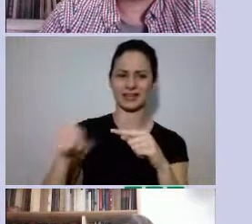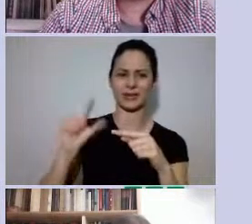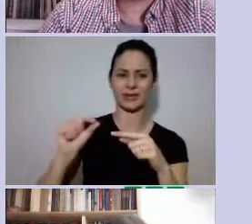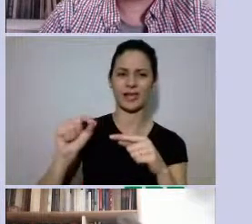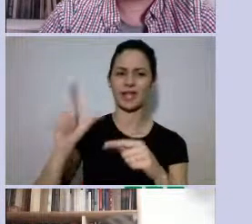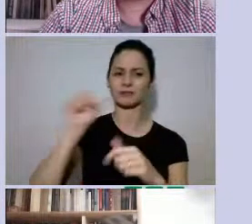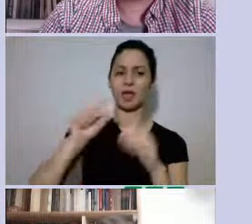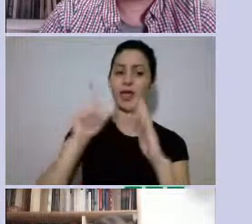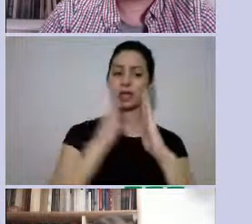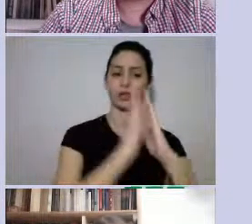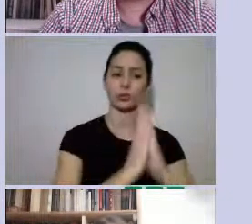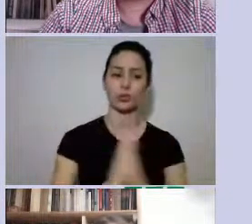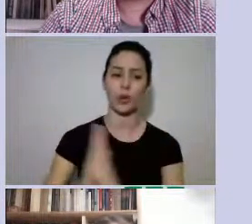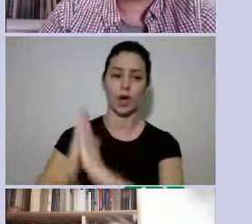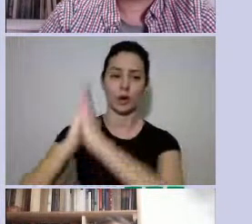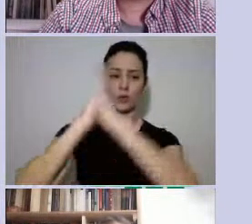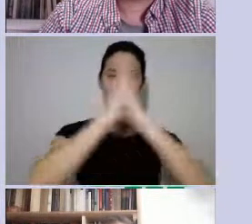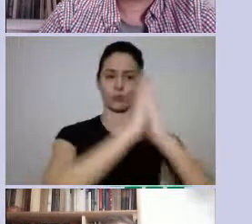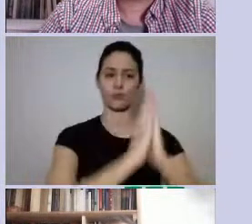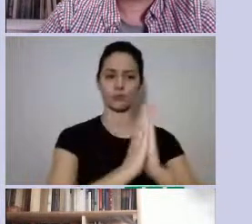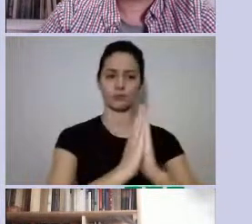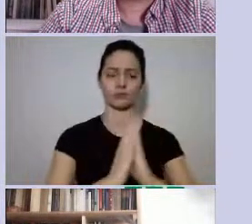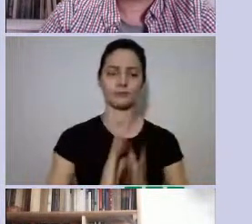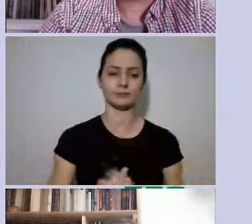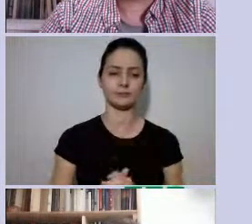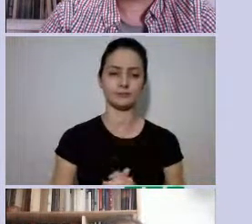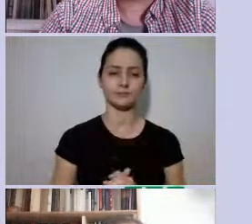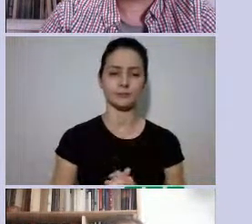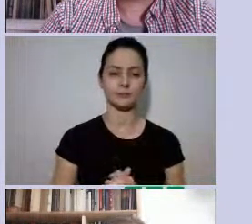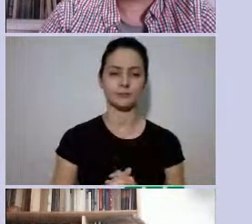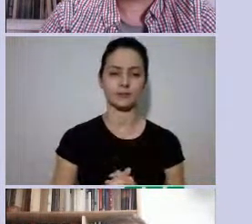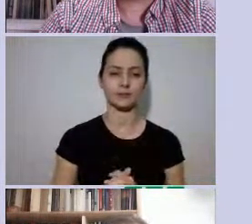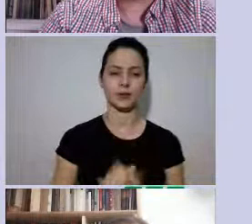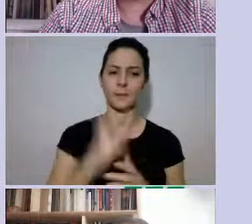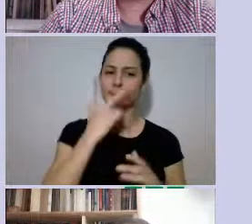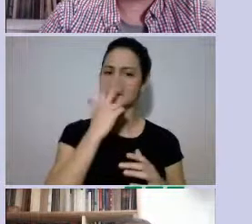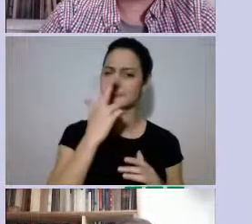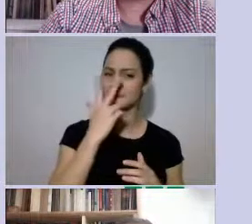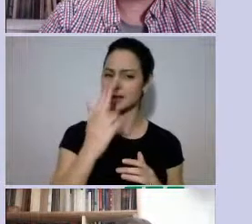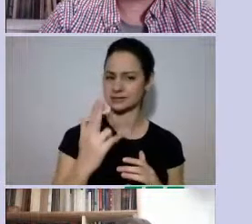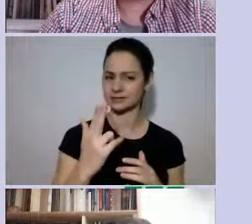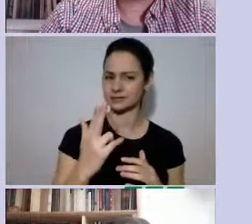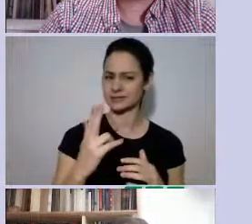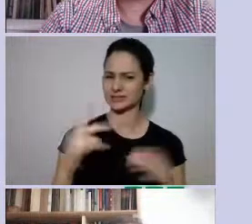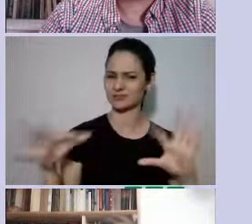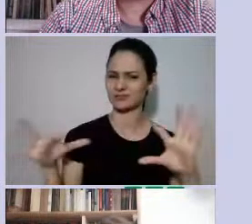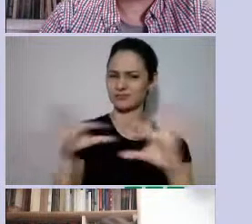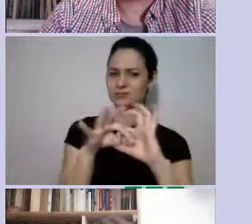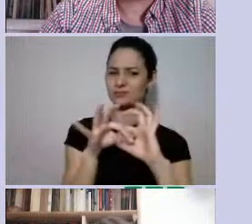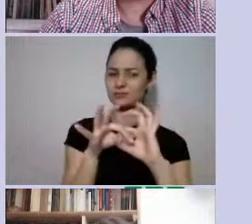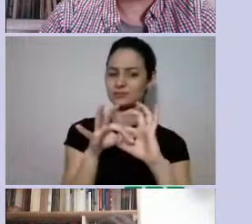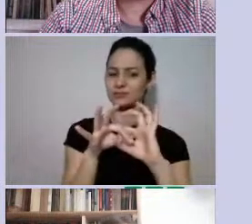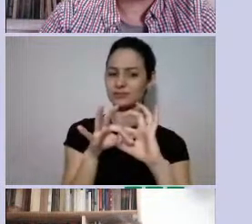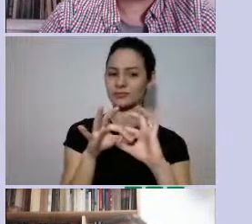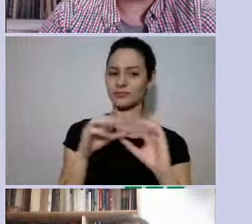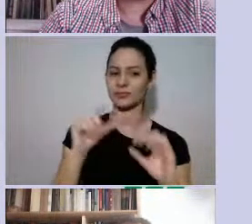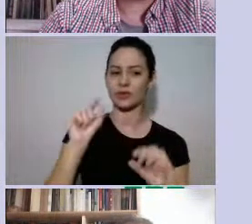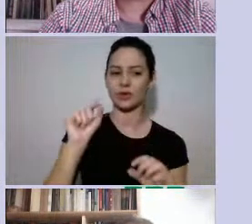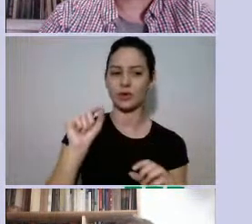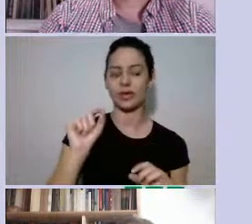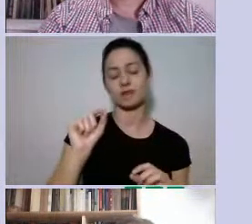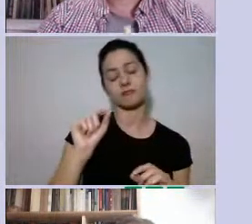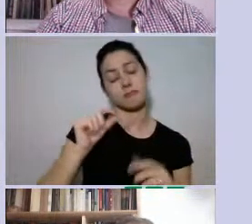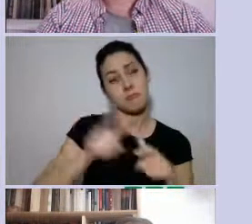ritual, parece ser parece corresponder principalmente o mayormente